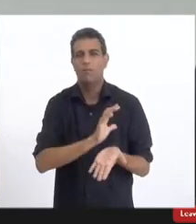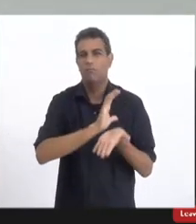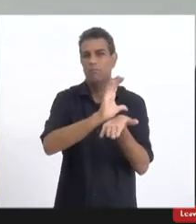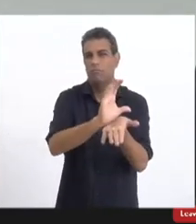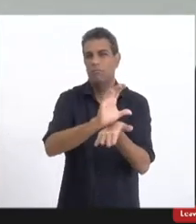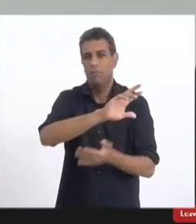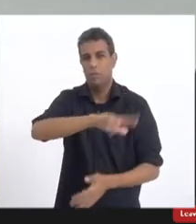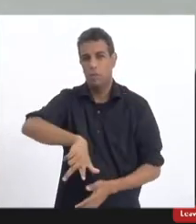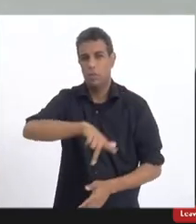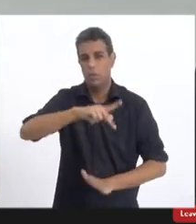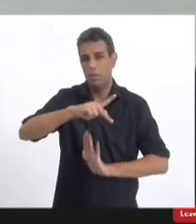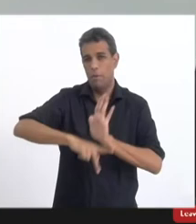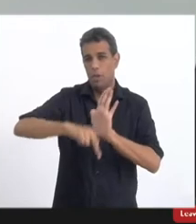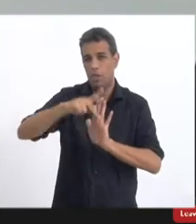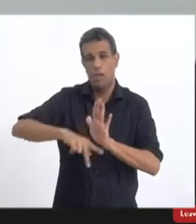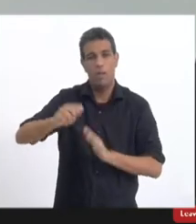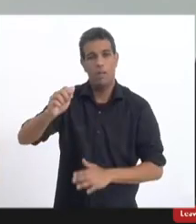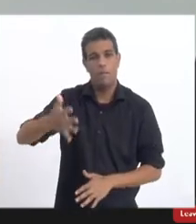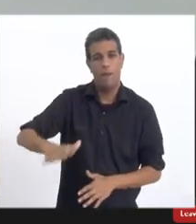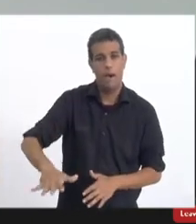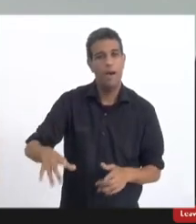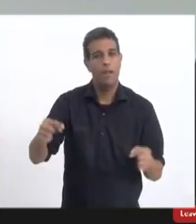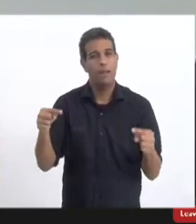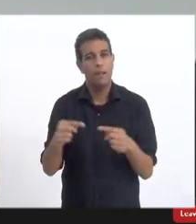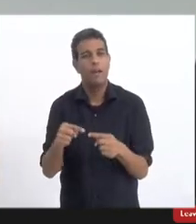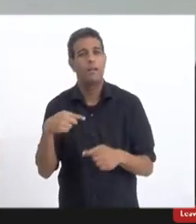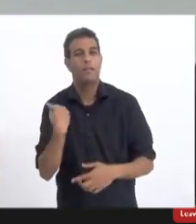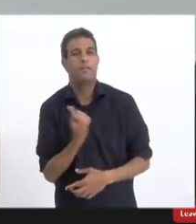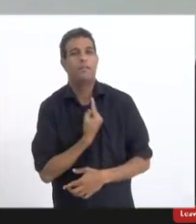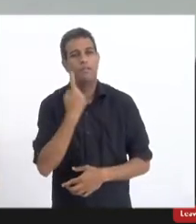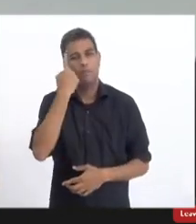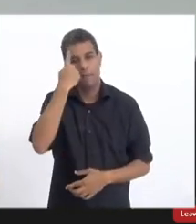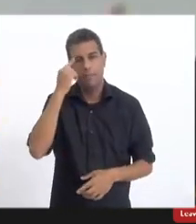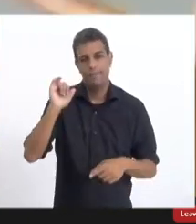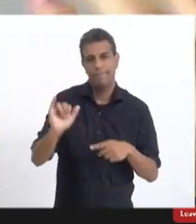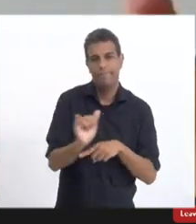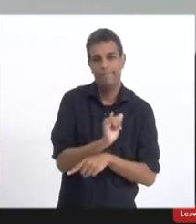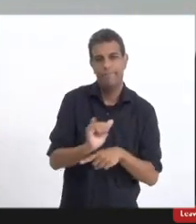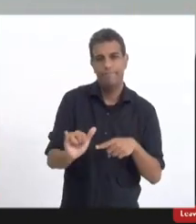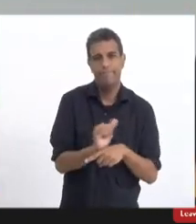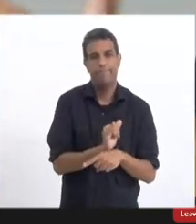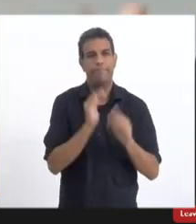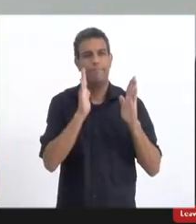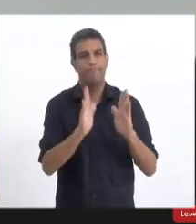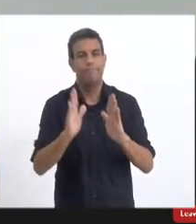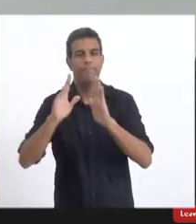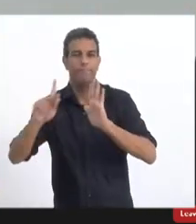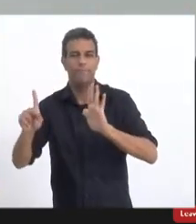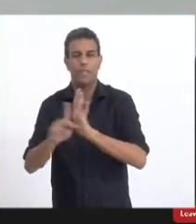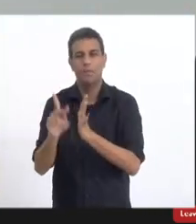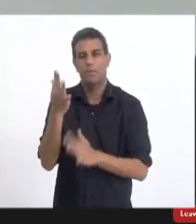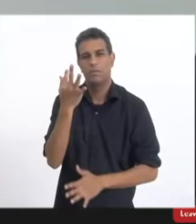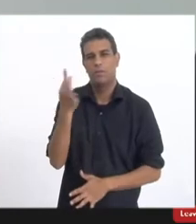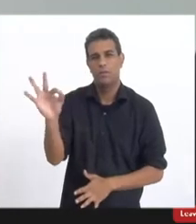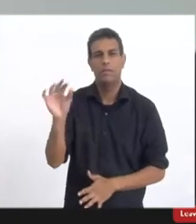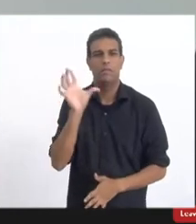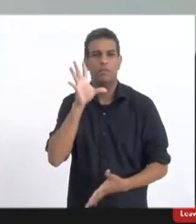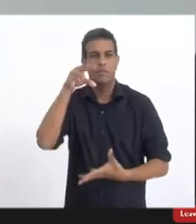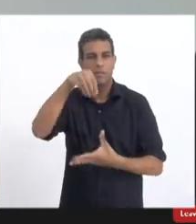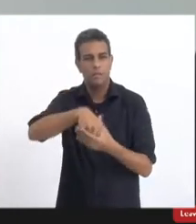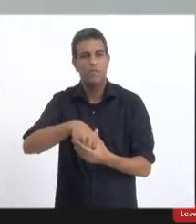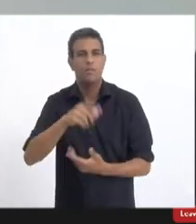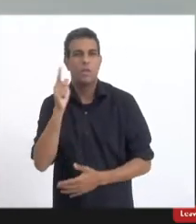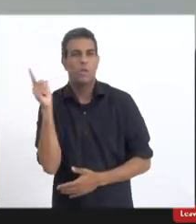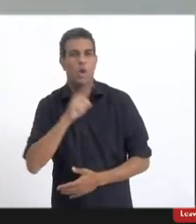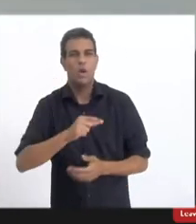é um projeto barato, né, um projeto oneroso, então a gente precisa desse braço do Estado, do governo federal, juntamente com o município, para que a gente